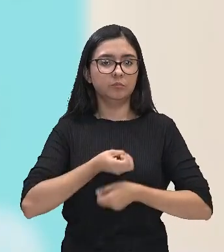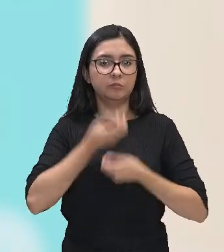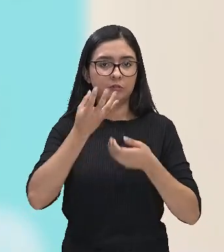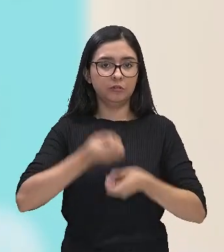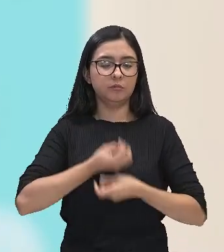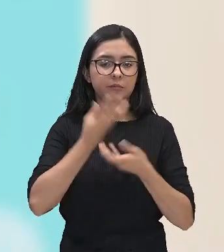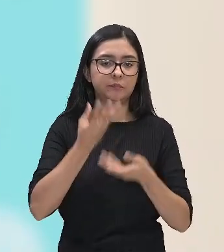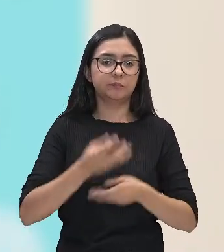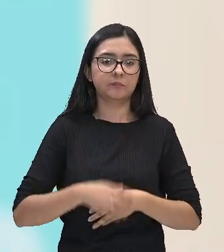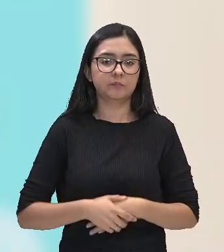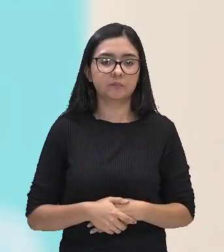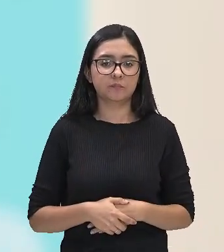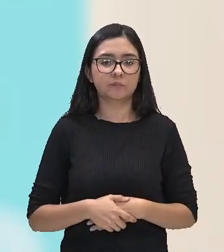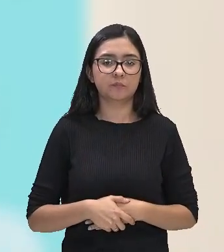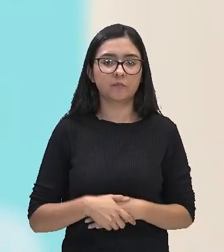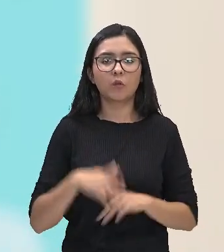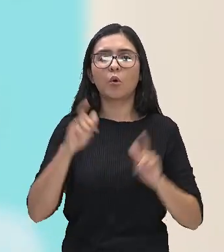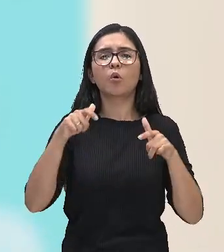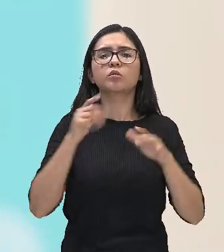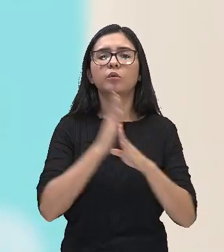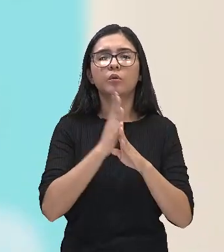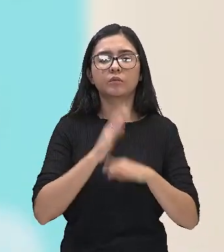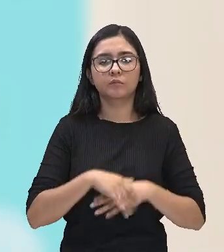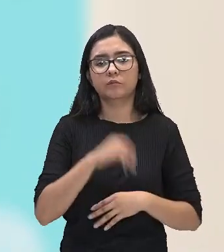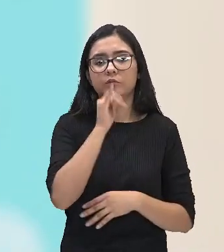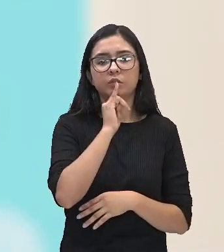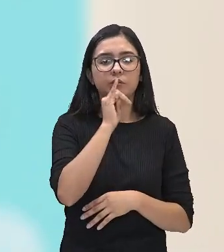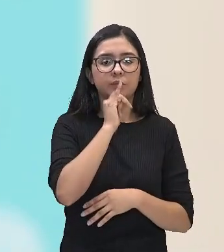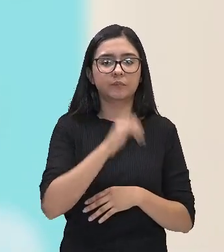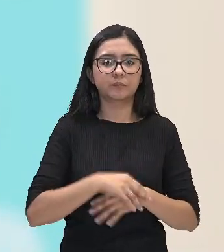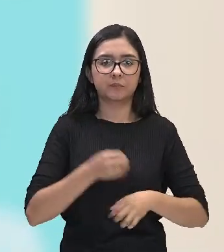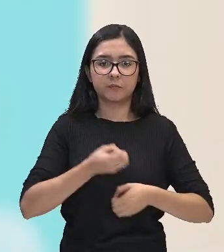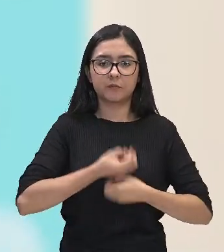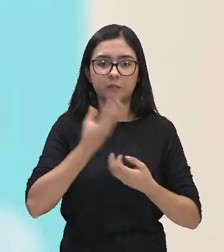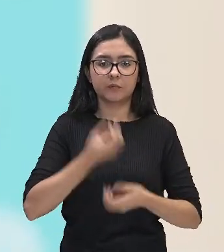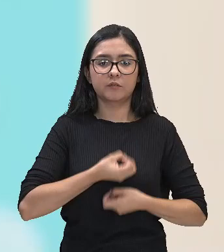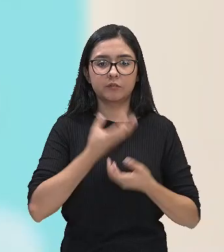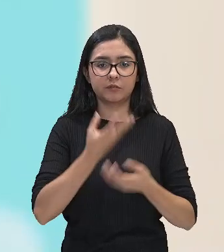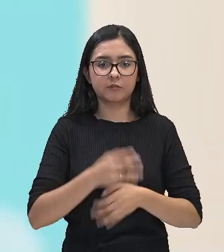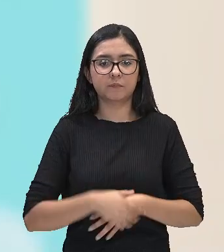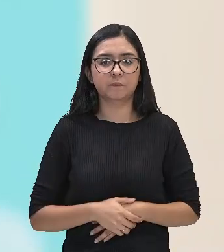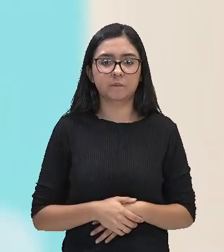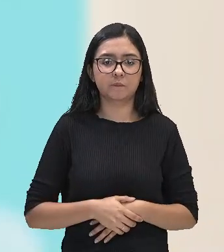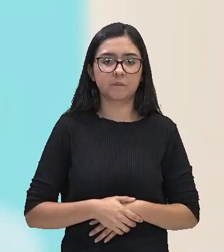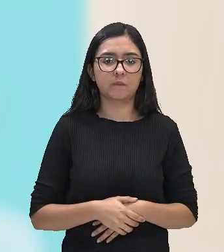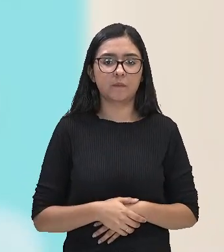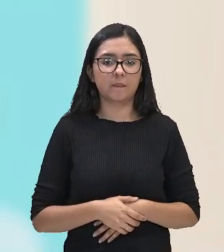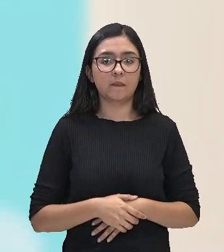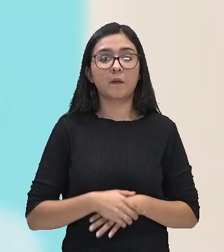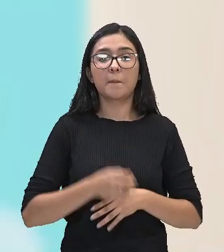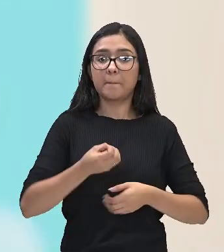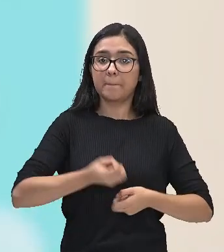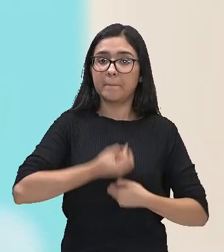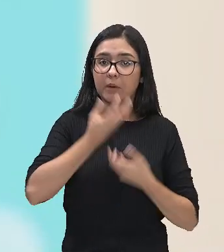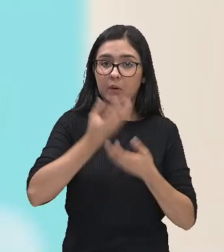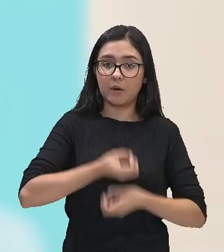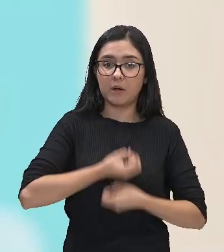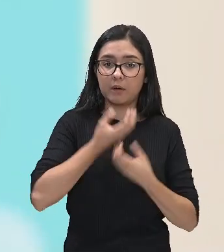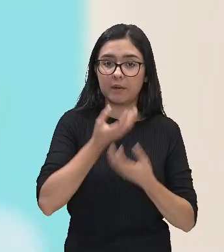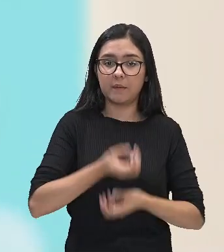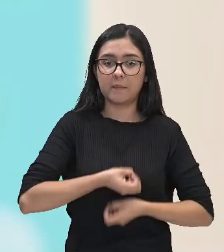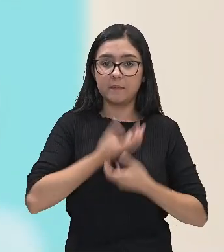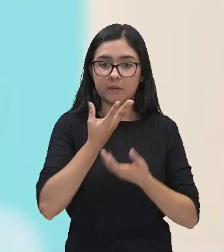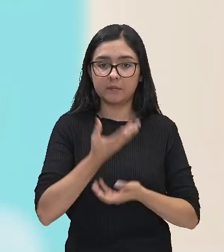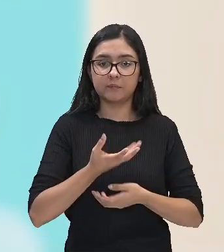onde estão presentes? A função poética, ela está presente nos poemas, né, já está